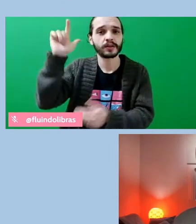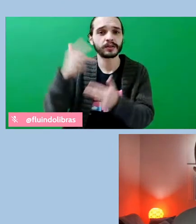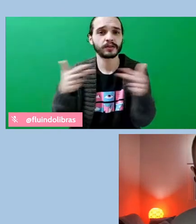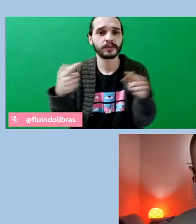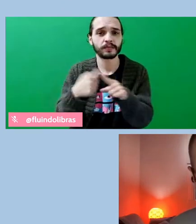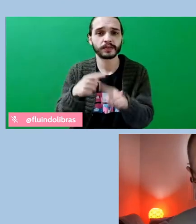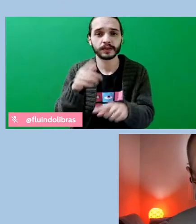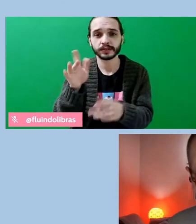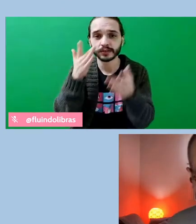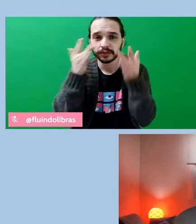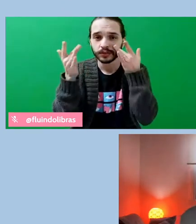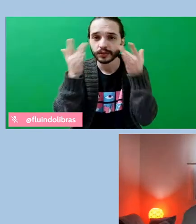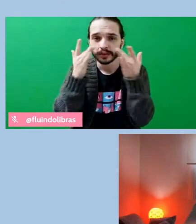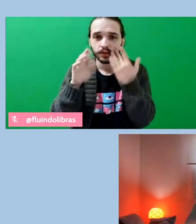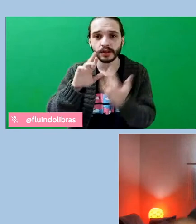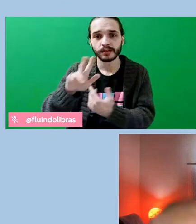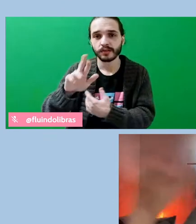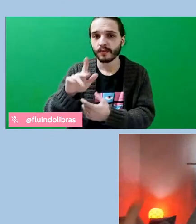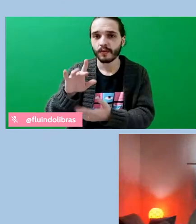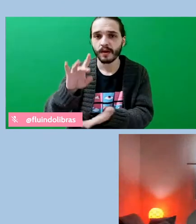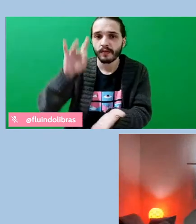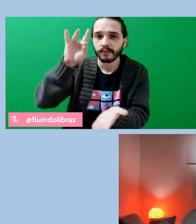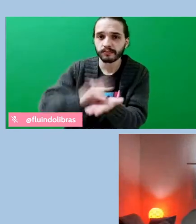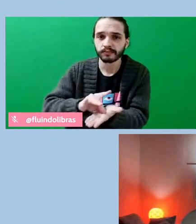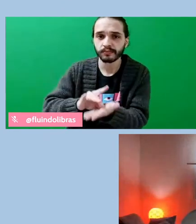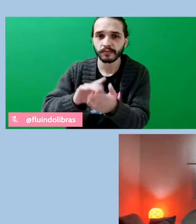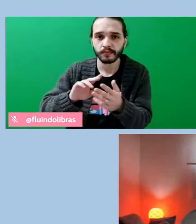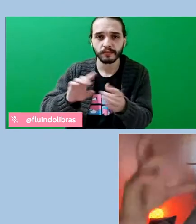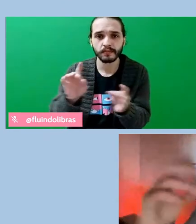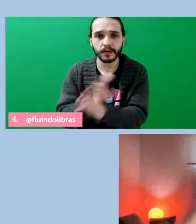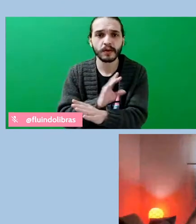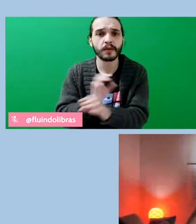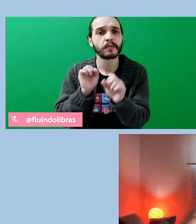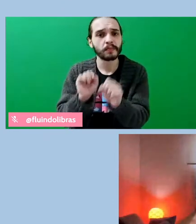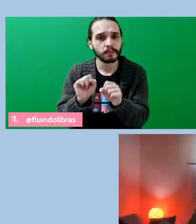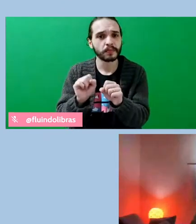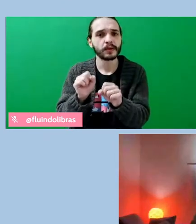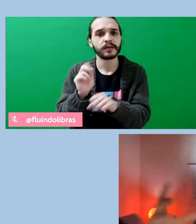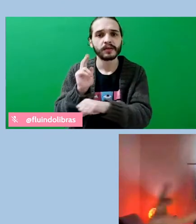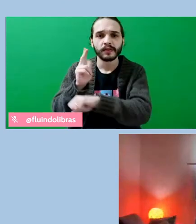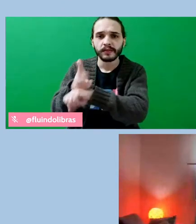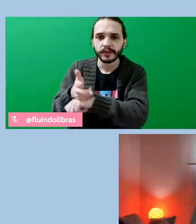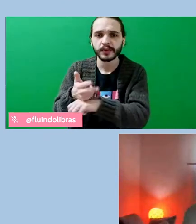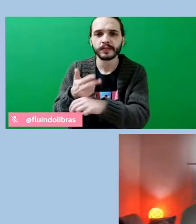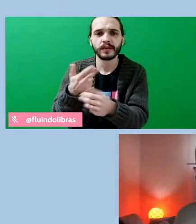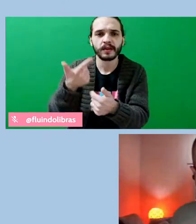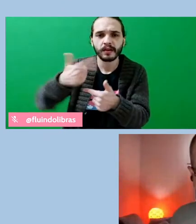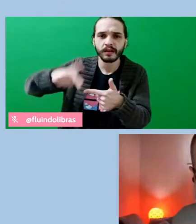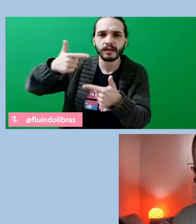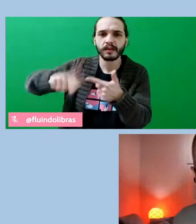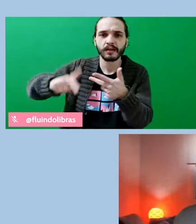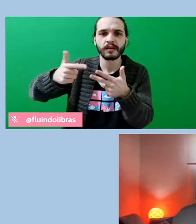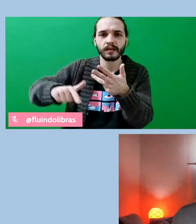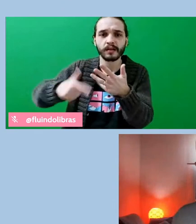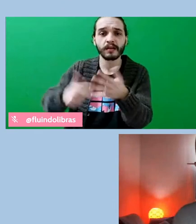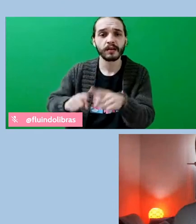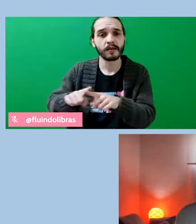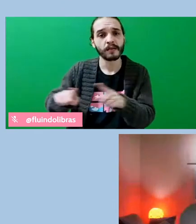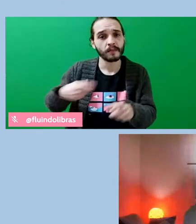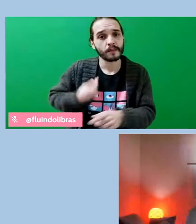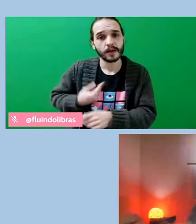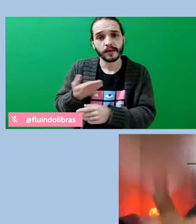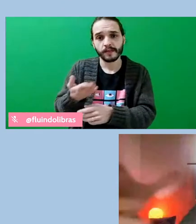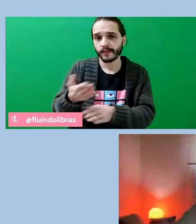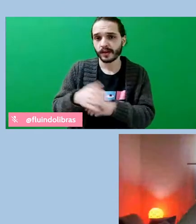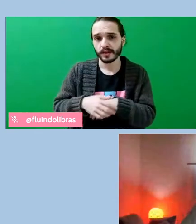a peça não é a versão definitiva. Logicamente, você pode filmar quantas vezes você quiser, Lolita, ou enfim, o que quer que seja, mas elas estão lá, né? Elas são eternas, as